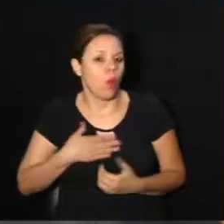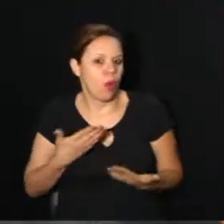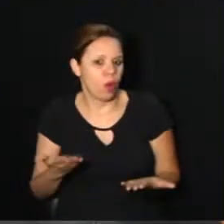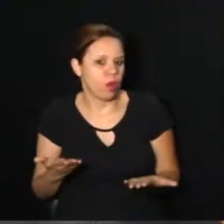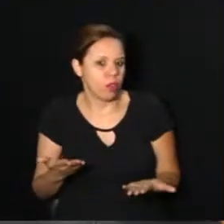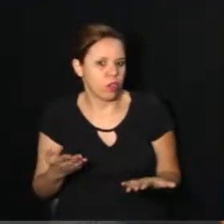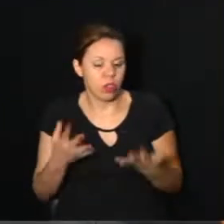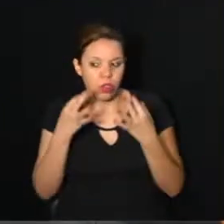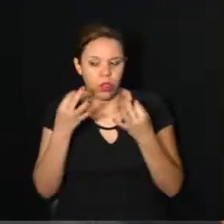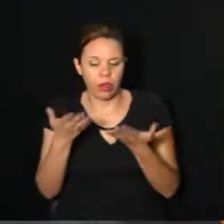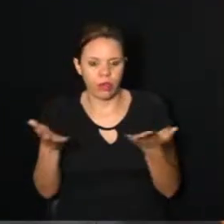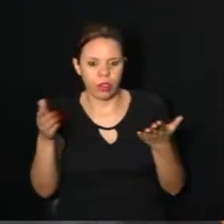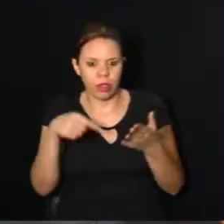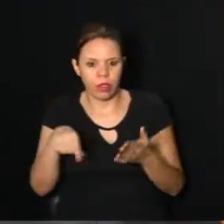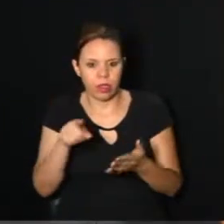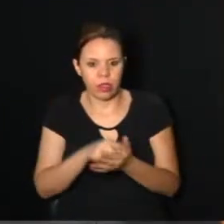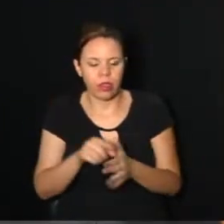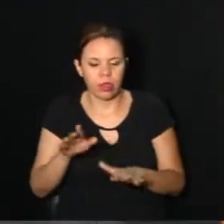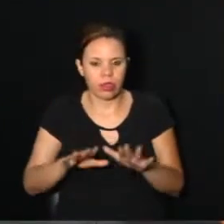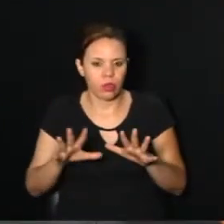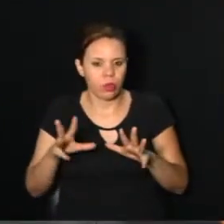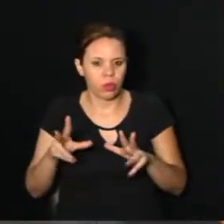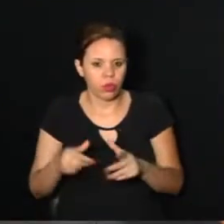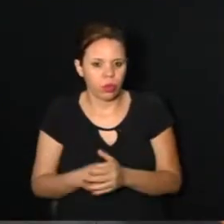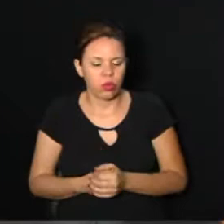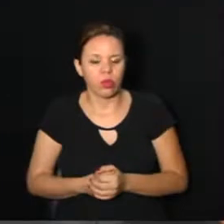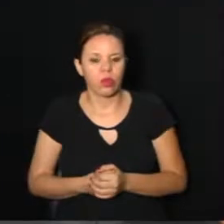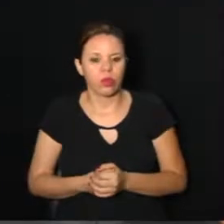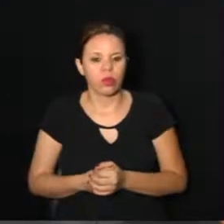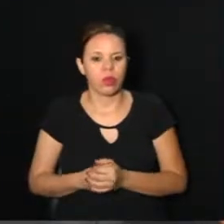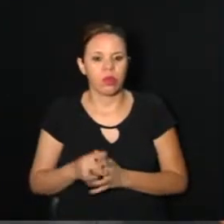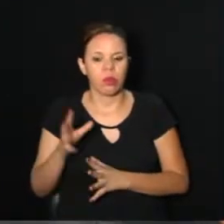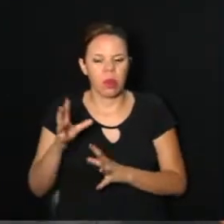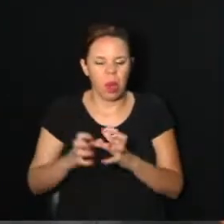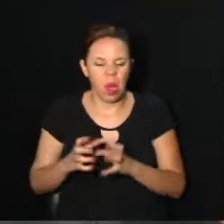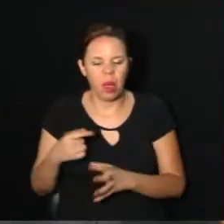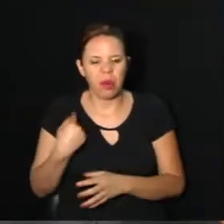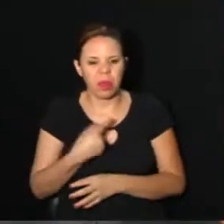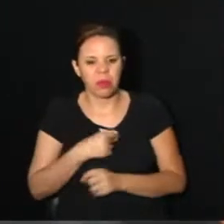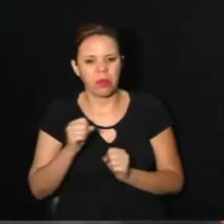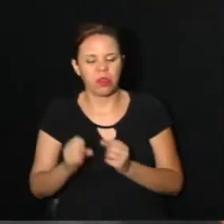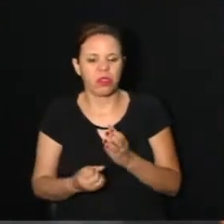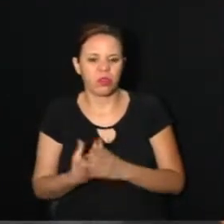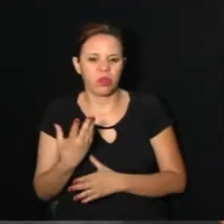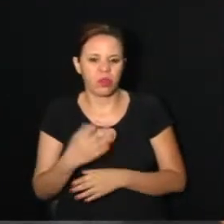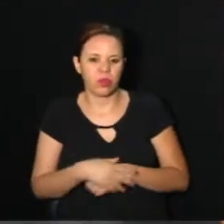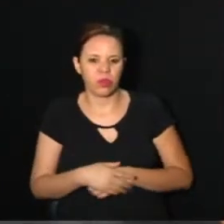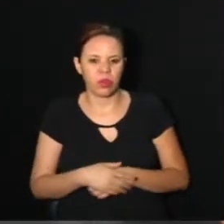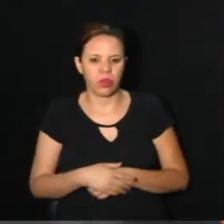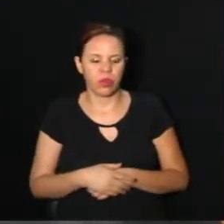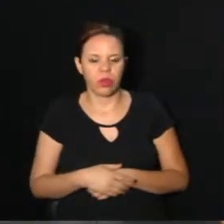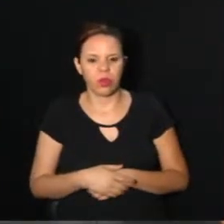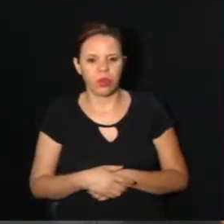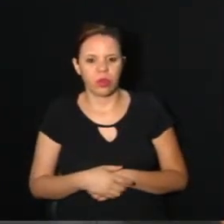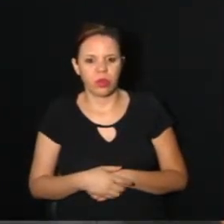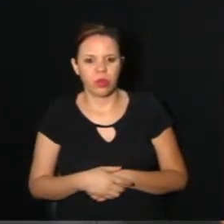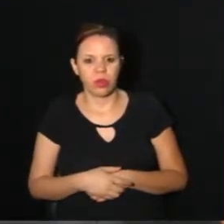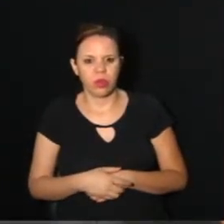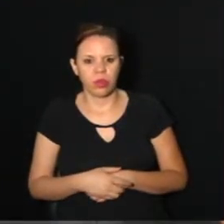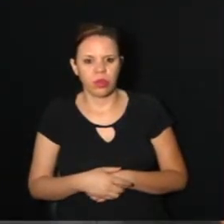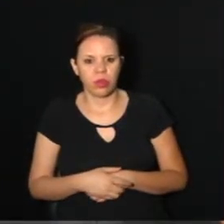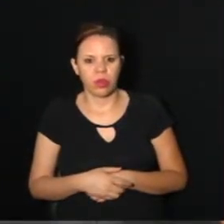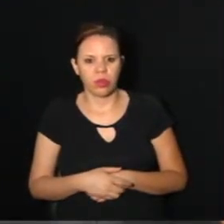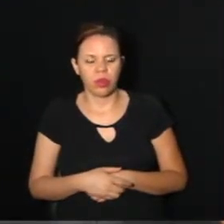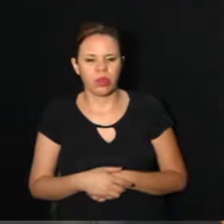chamar a atenção que, apesar de toda essa polêmica que a gente pode ter, da densidade